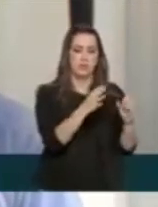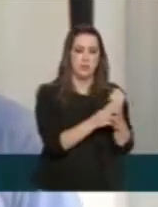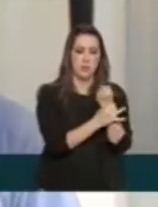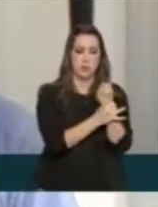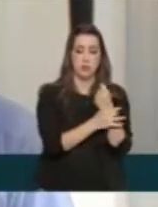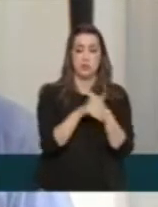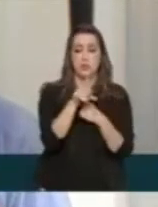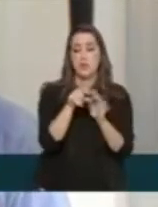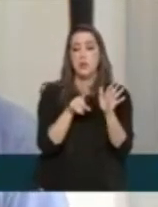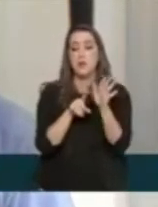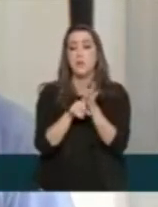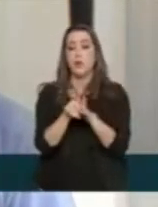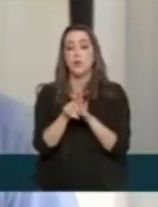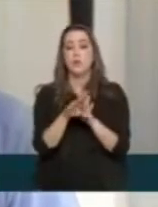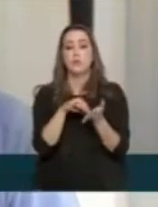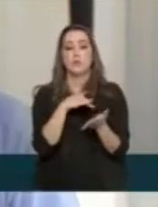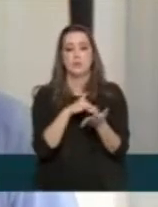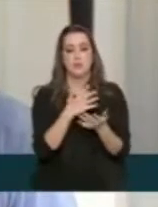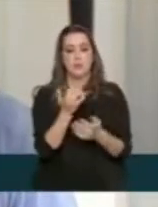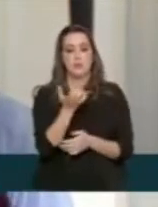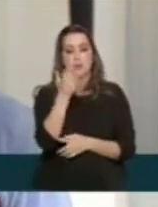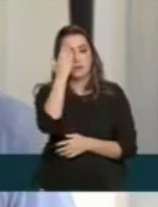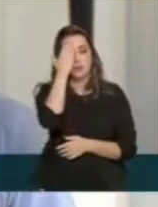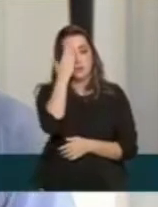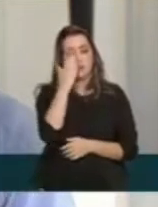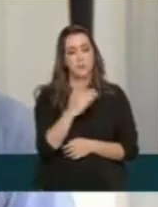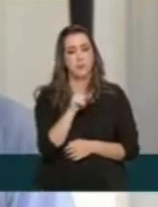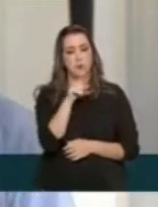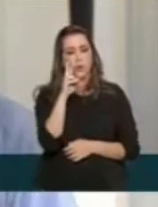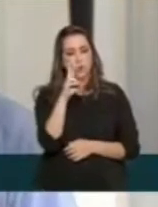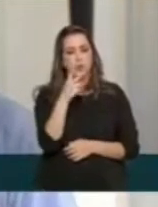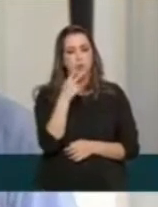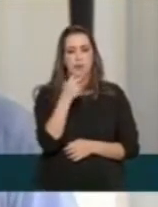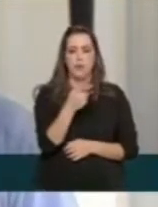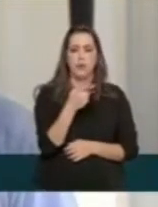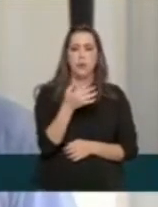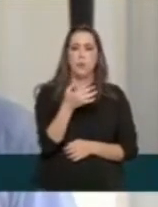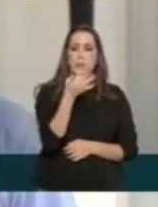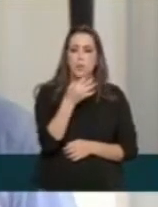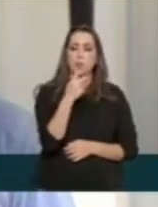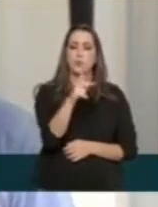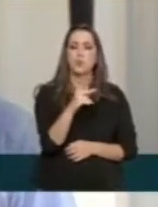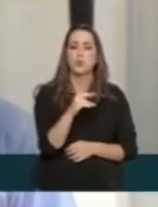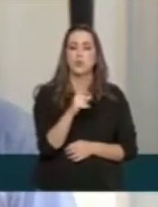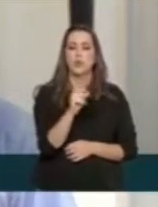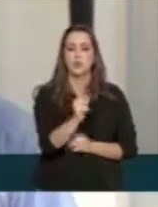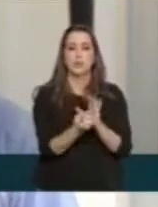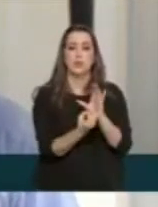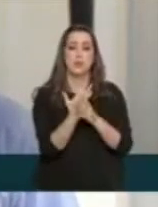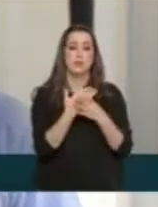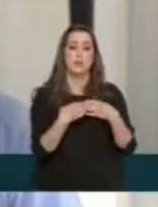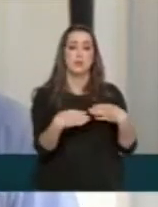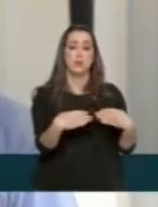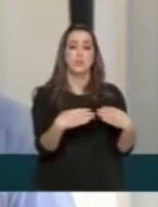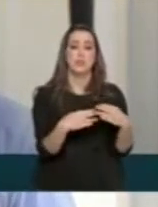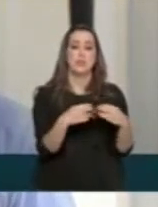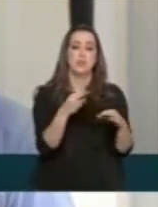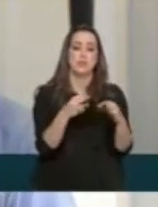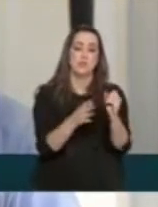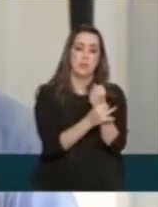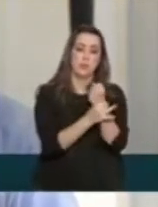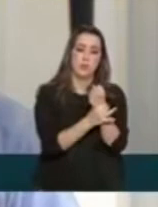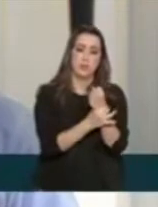secretário, gostaria de saber, o senhor falou mais ou menos a posição do senhor, né, a respeito da criação da pasta. O